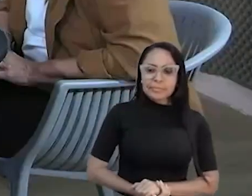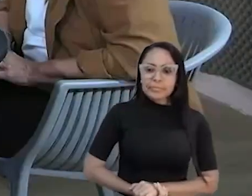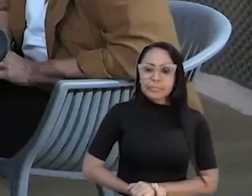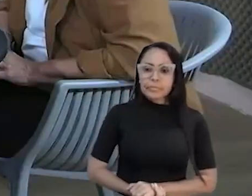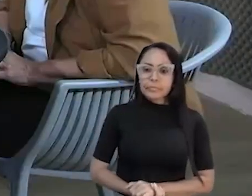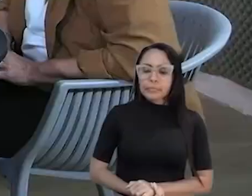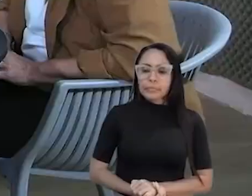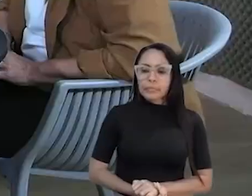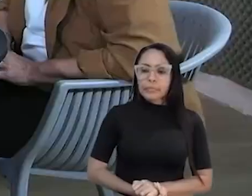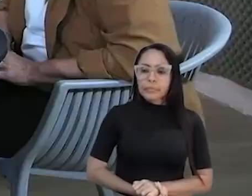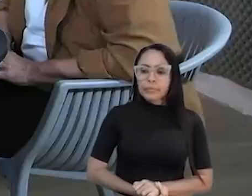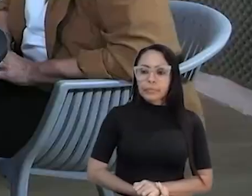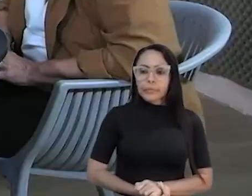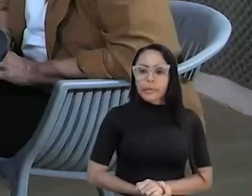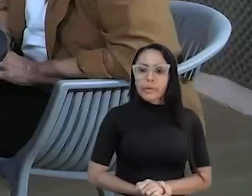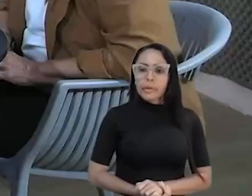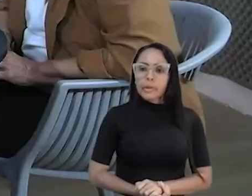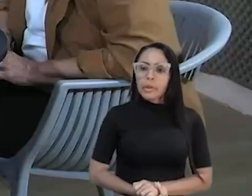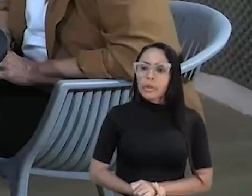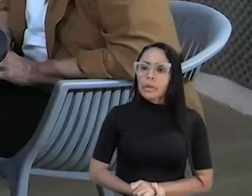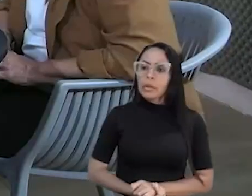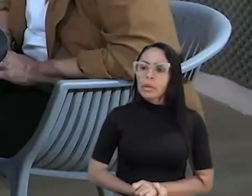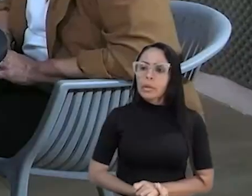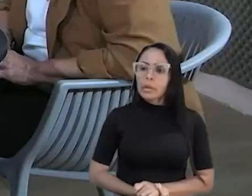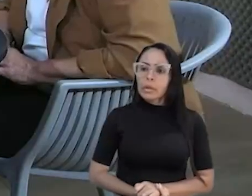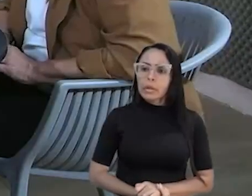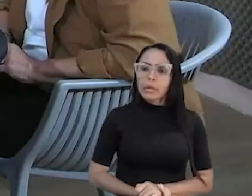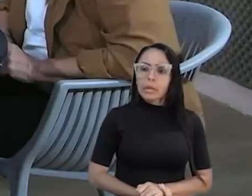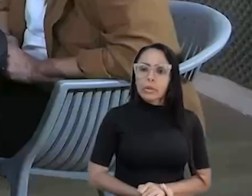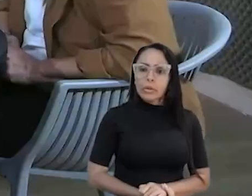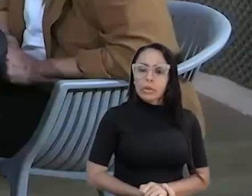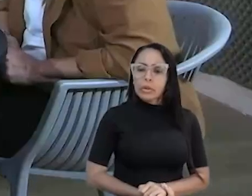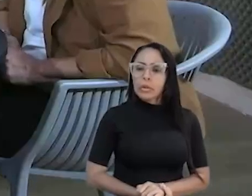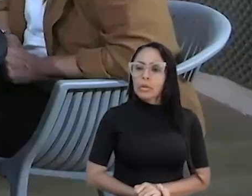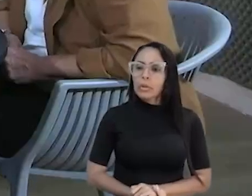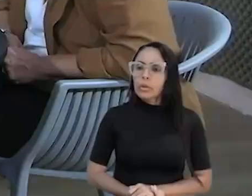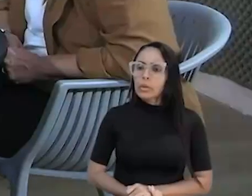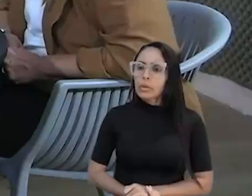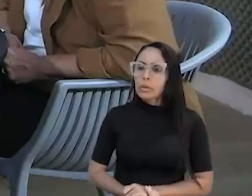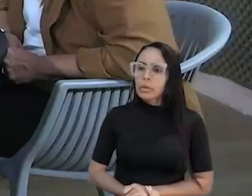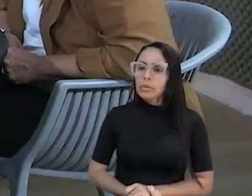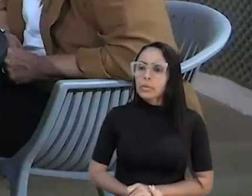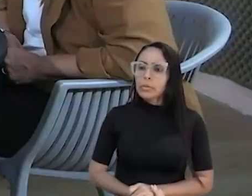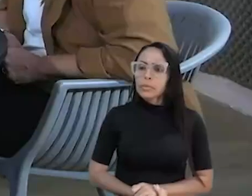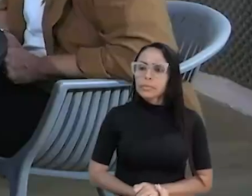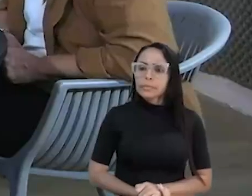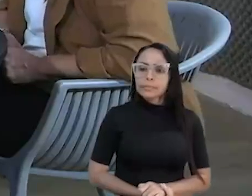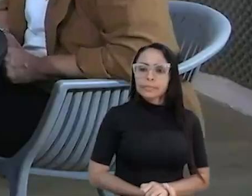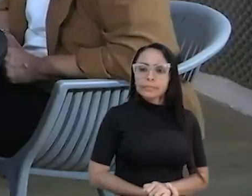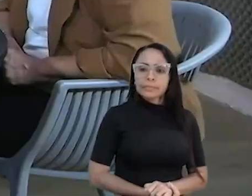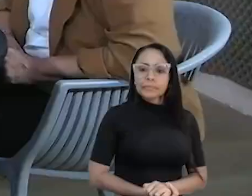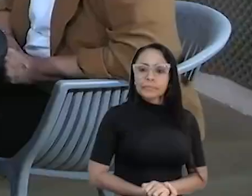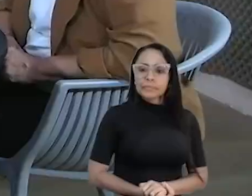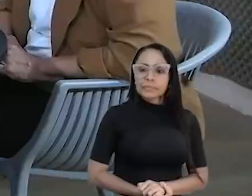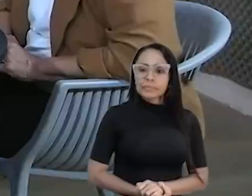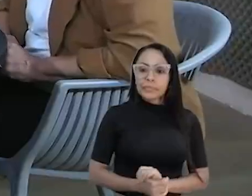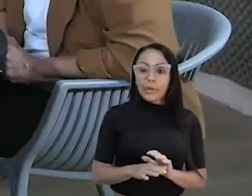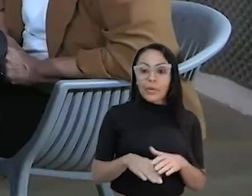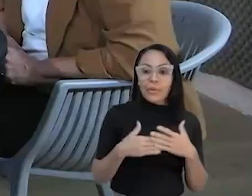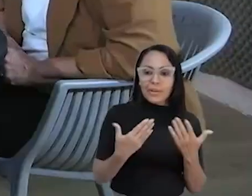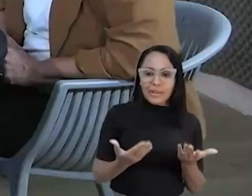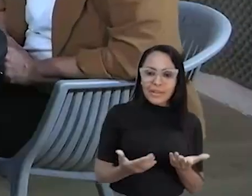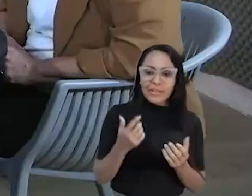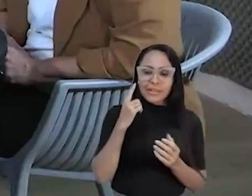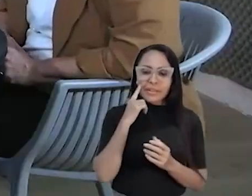também. Exatamente. Uhum. Muito massa. Boa esse exemplo. Ah. Ei, Olha, módulo, chegou! gente. E